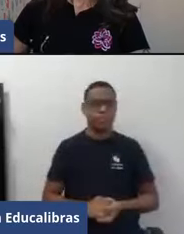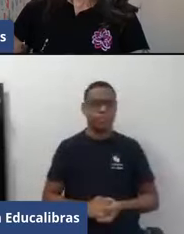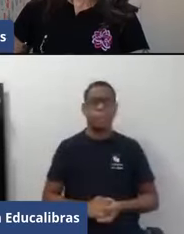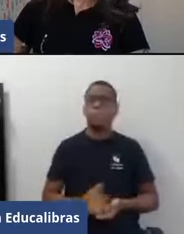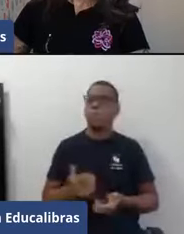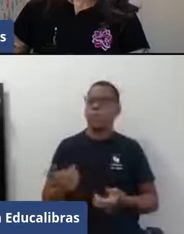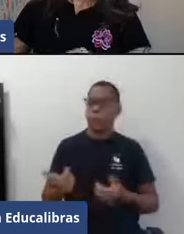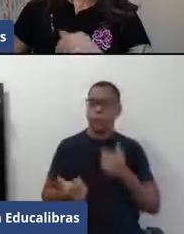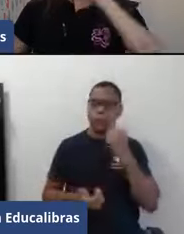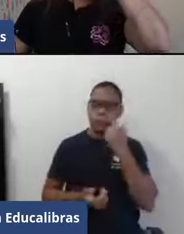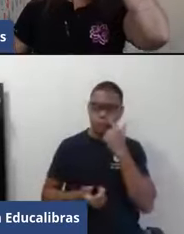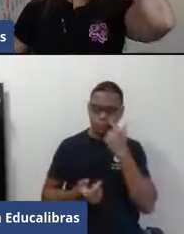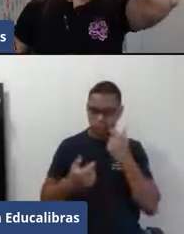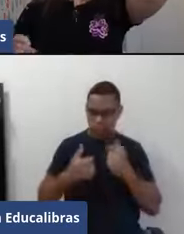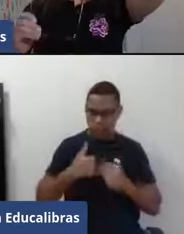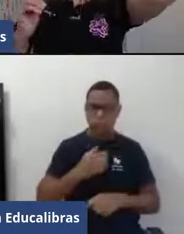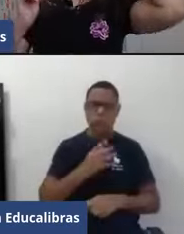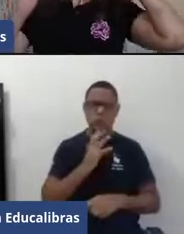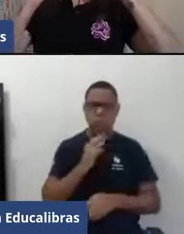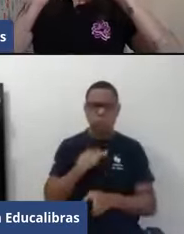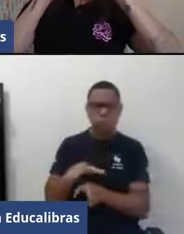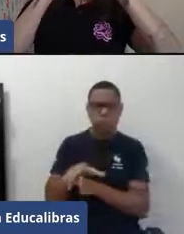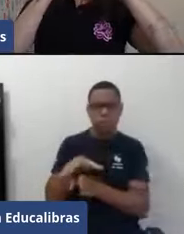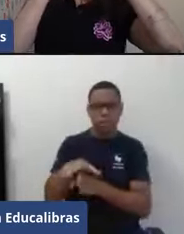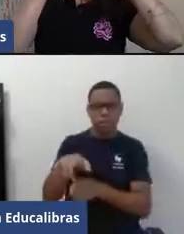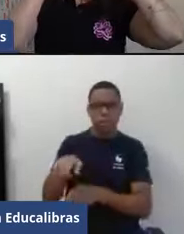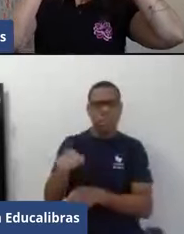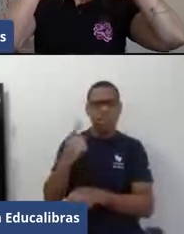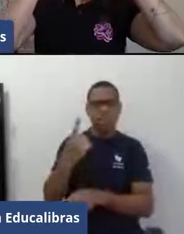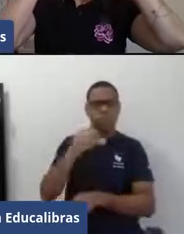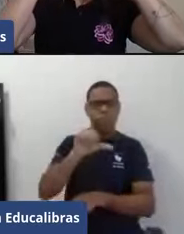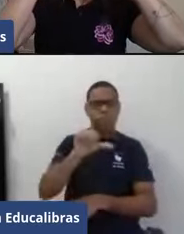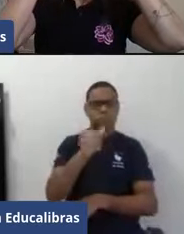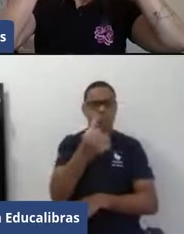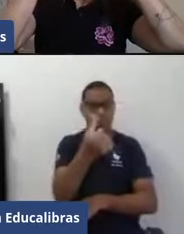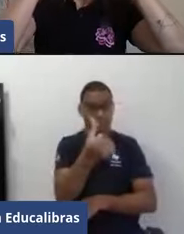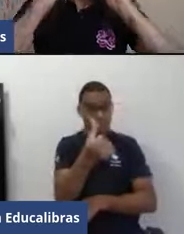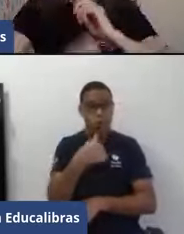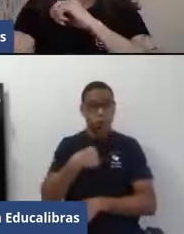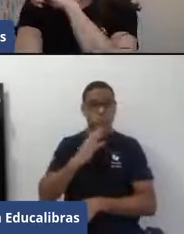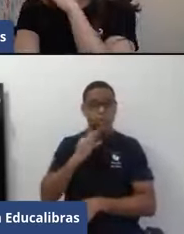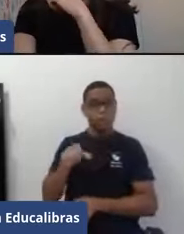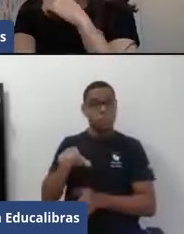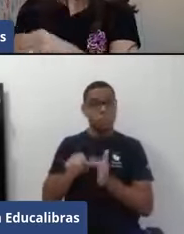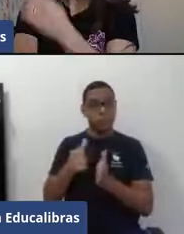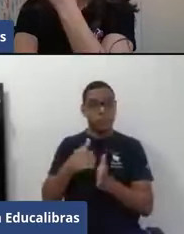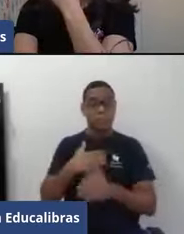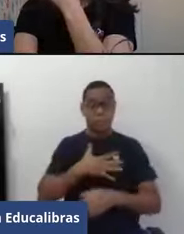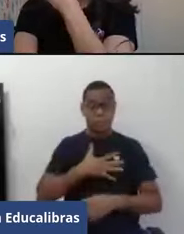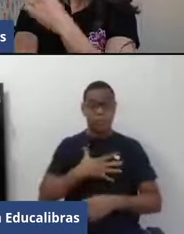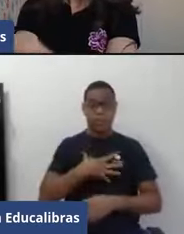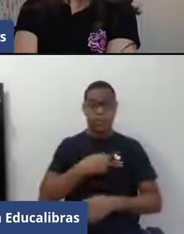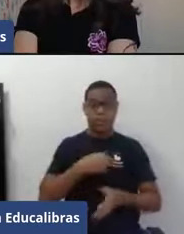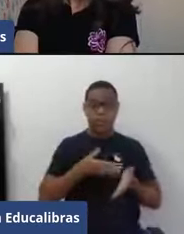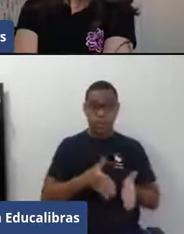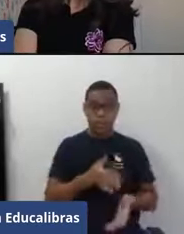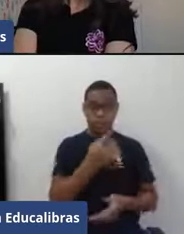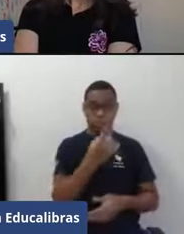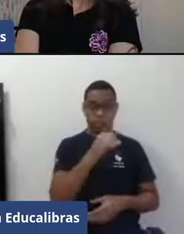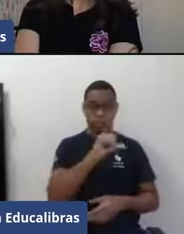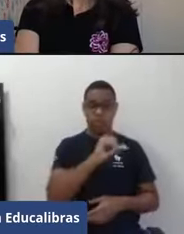Olha, eu conheci o Conselho em 96. Na verdade, a minha filha nasceu